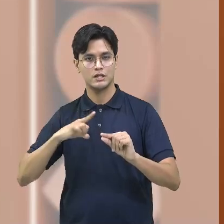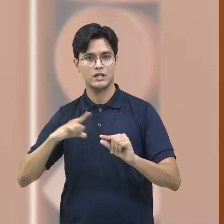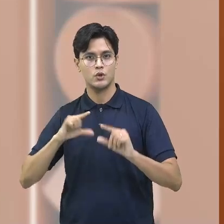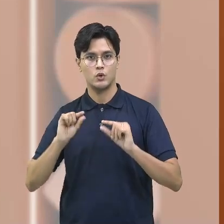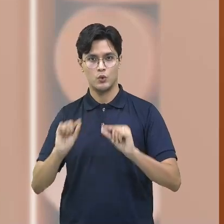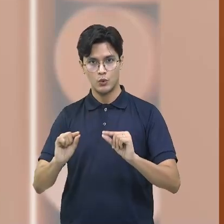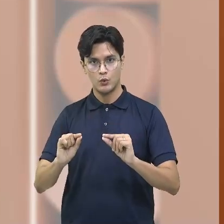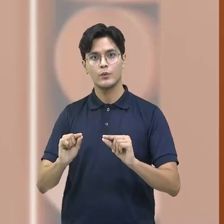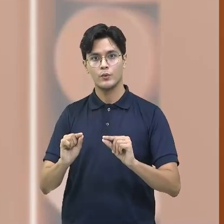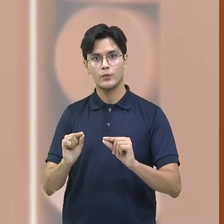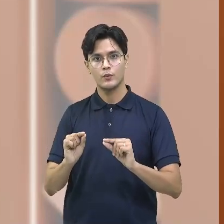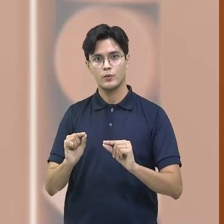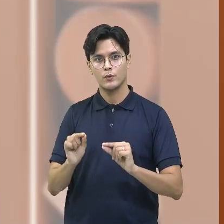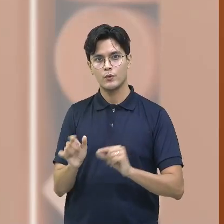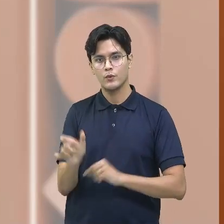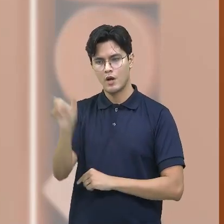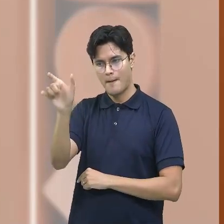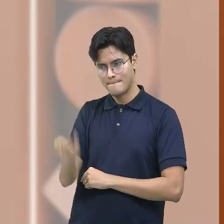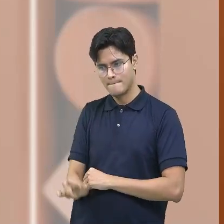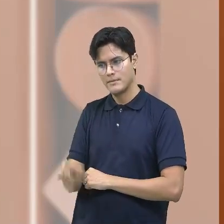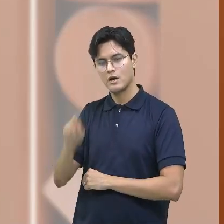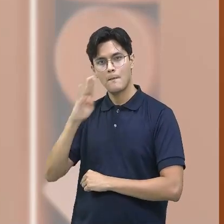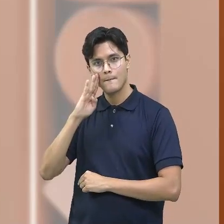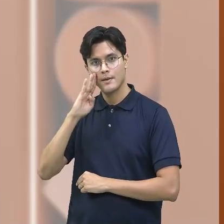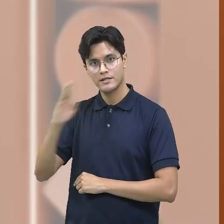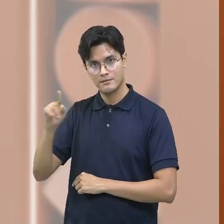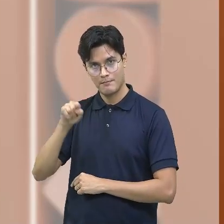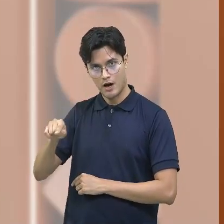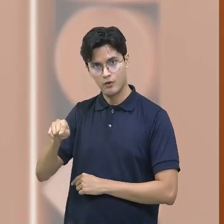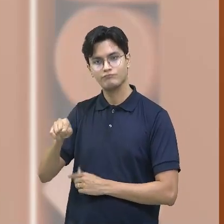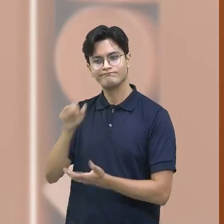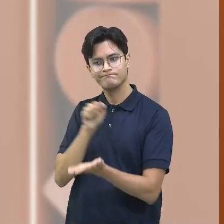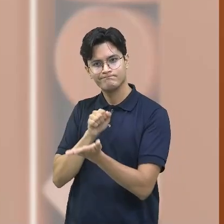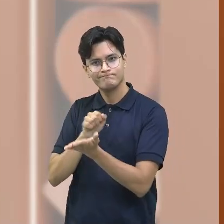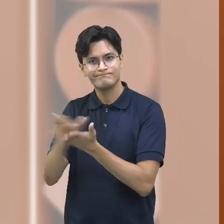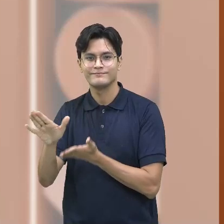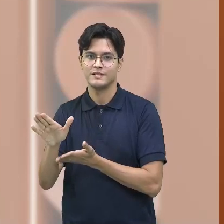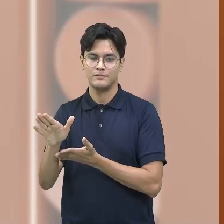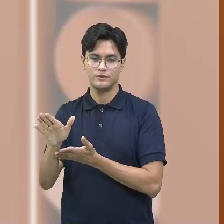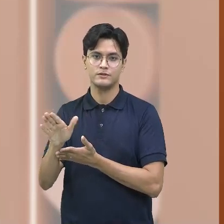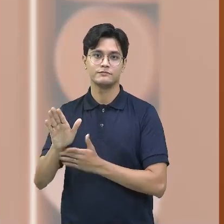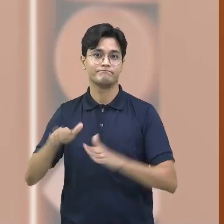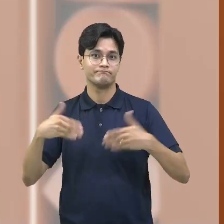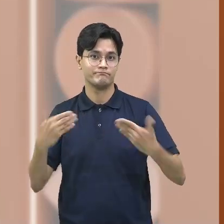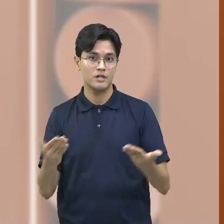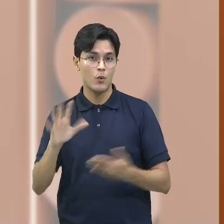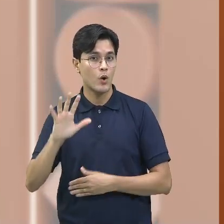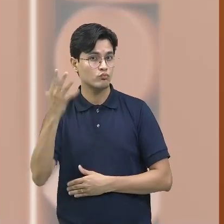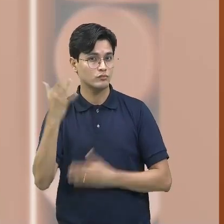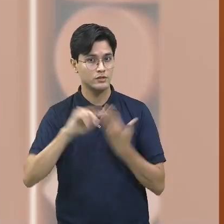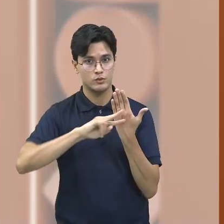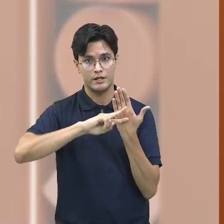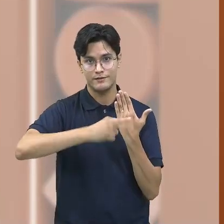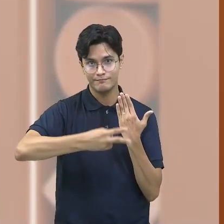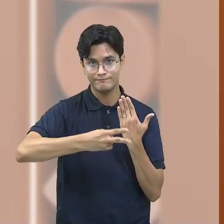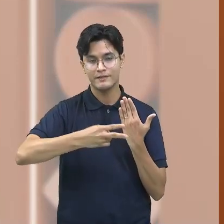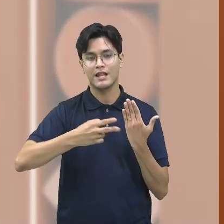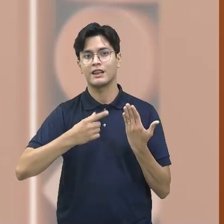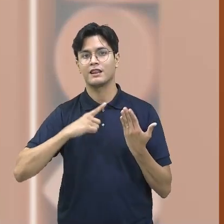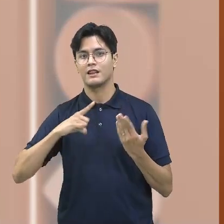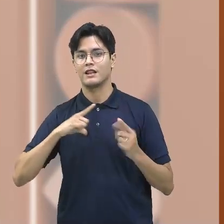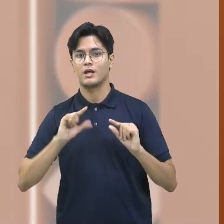figura do principal líder político foi deposta. O que acontece? Por tabela, você tem